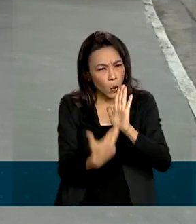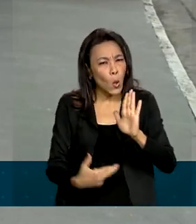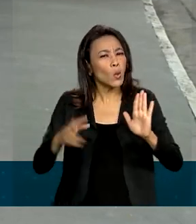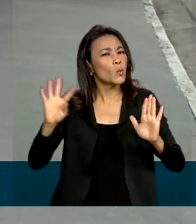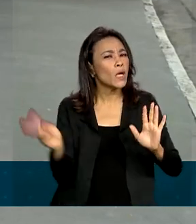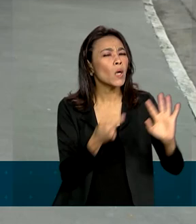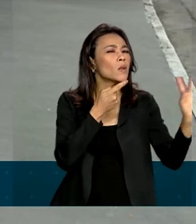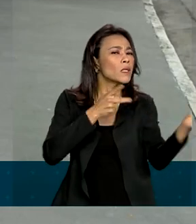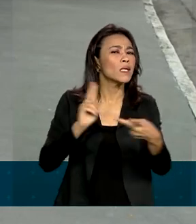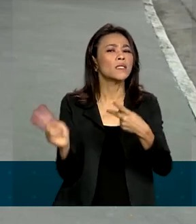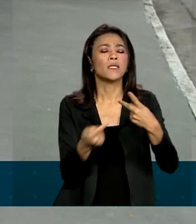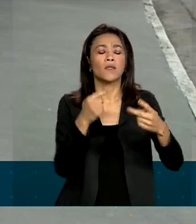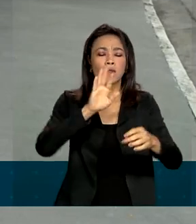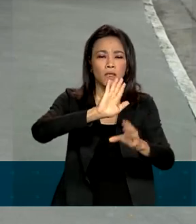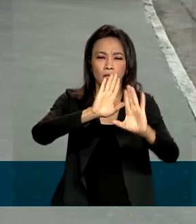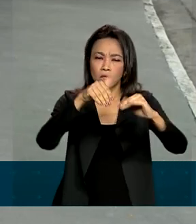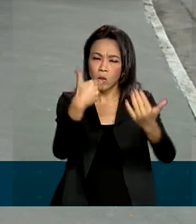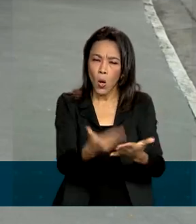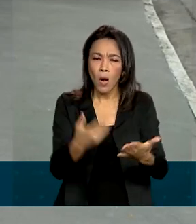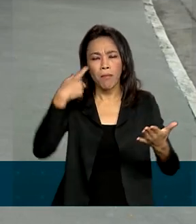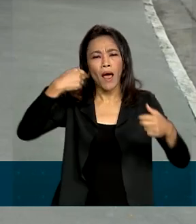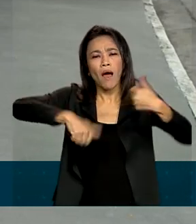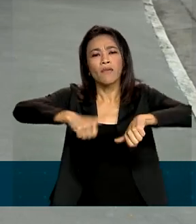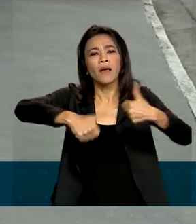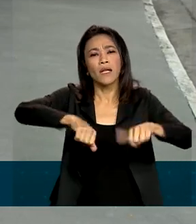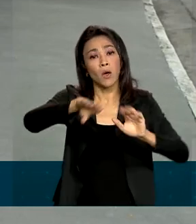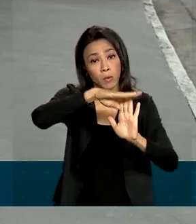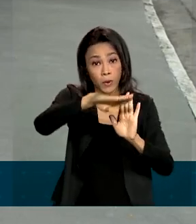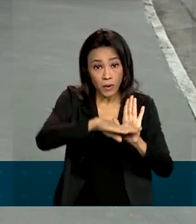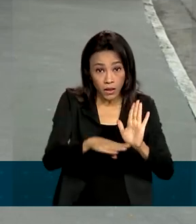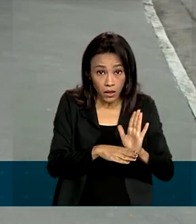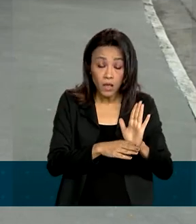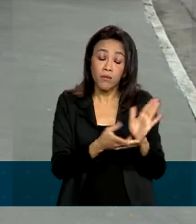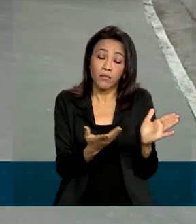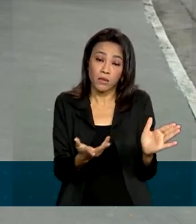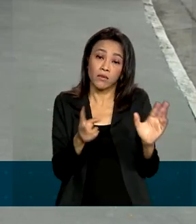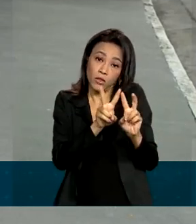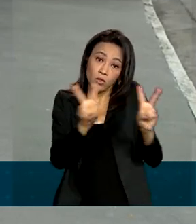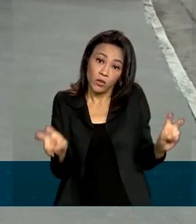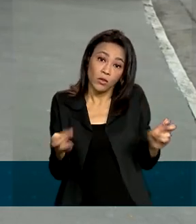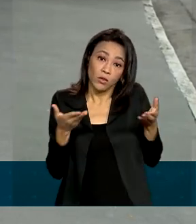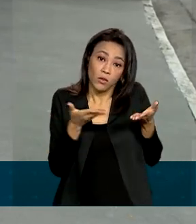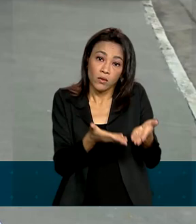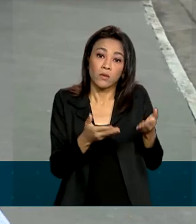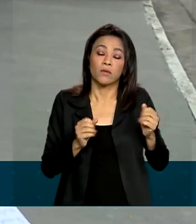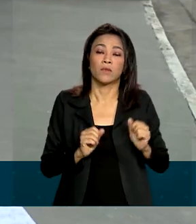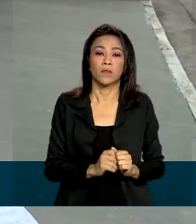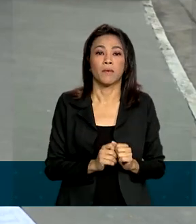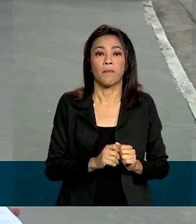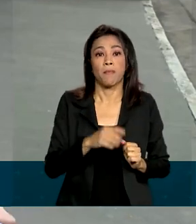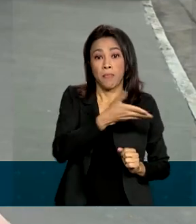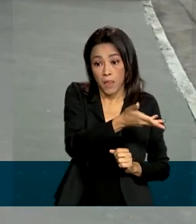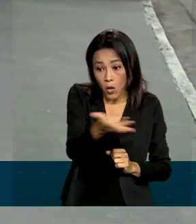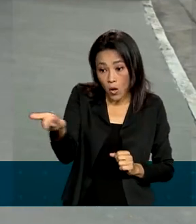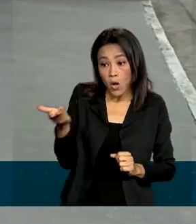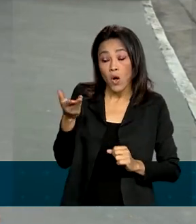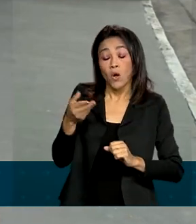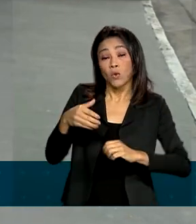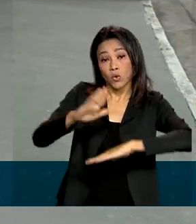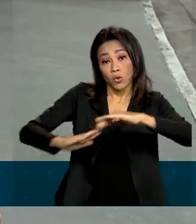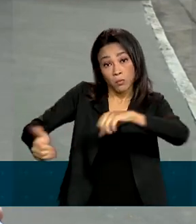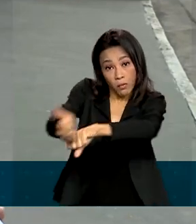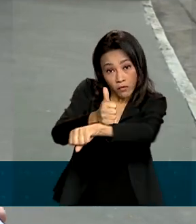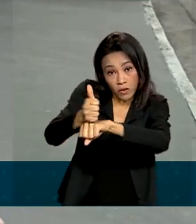sexual para o programa ser avaliado futuramente até mesmo mudado Além disso os profissionais das